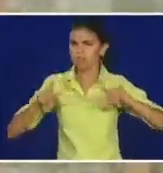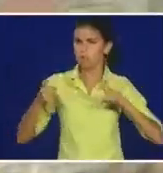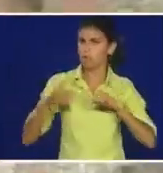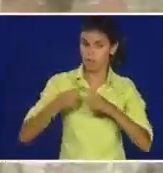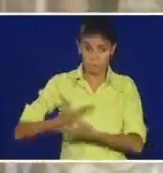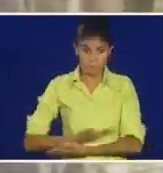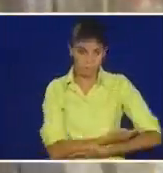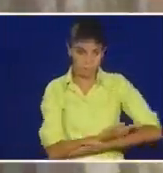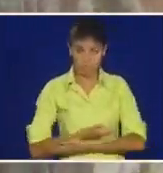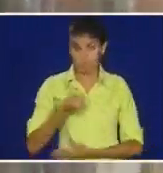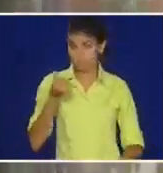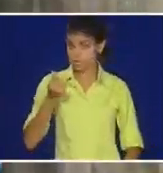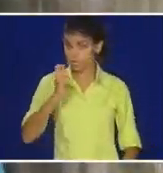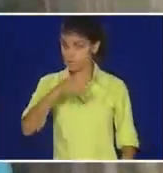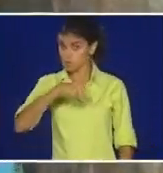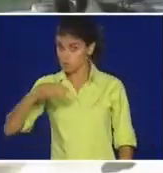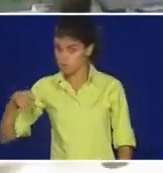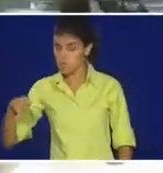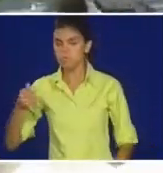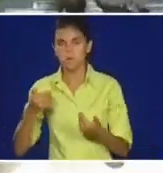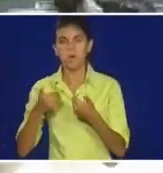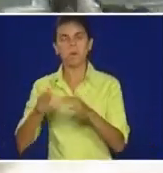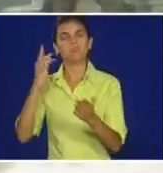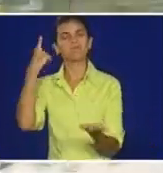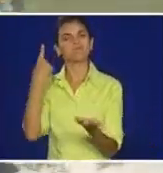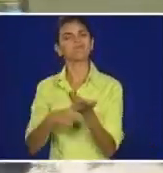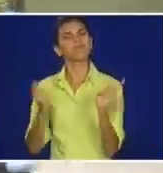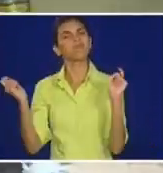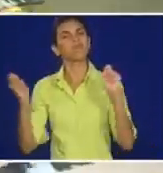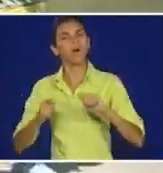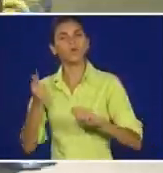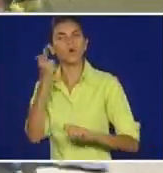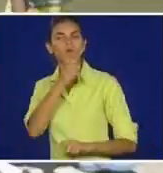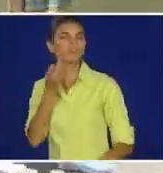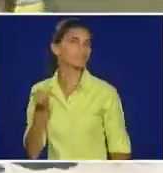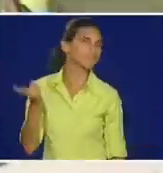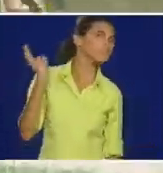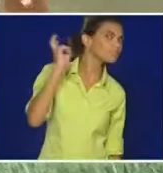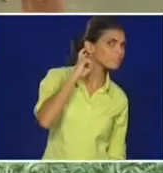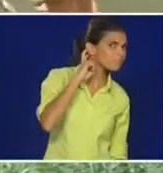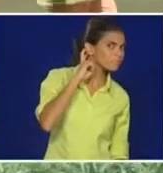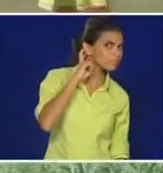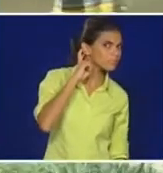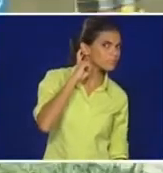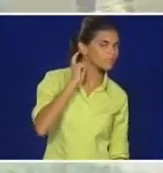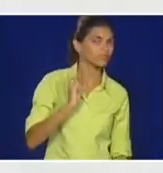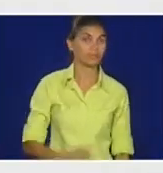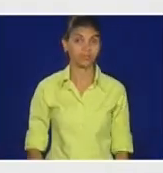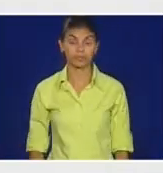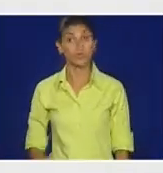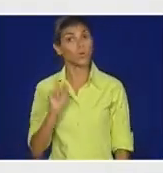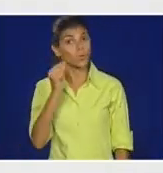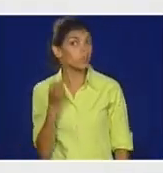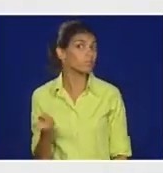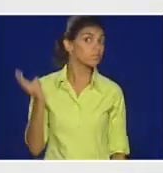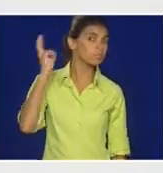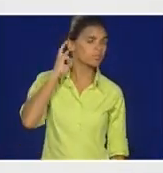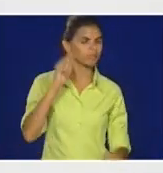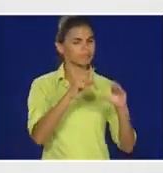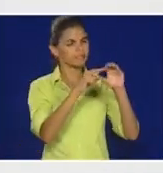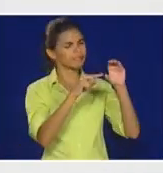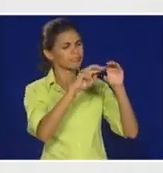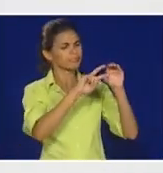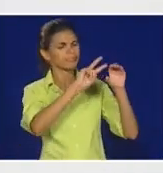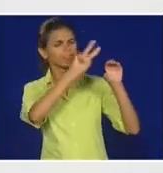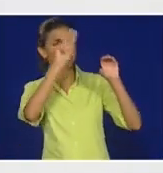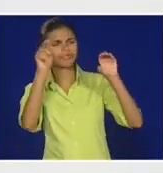bebês, a partir dos 6 meses de idade, podem se beneficiar do implante coclear. O implante coclear consiste